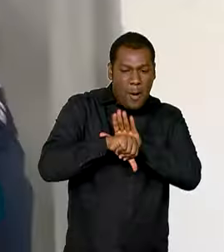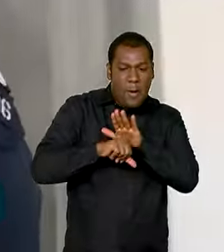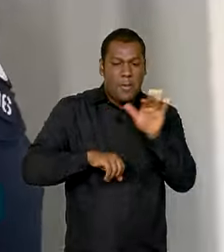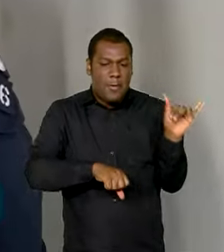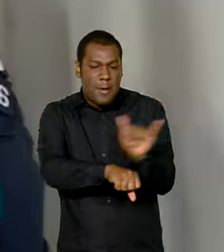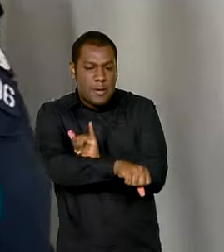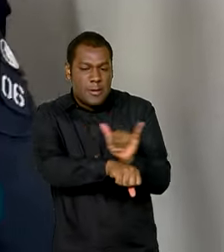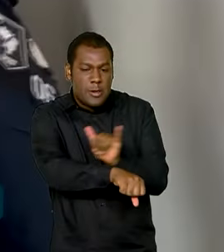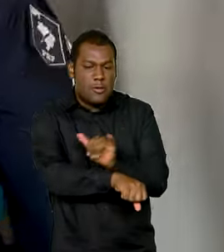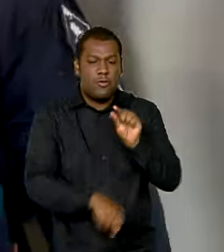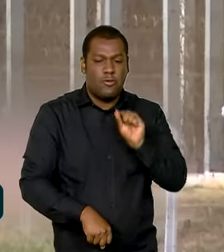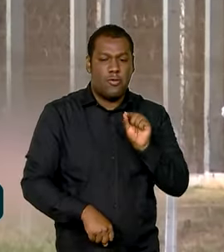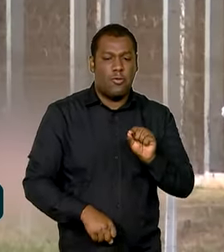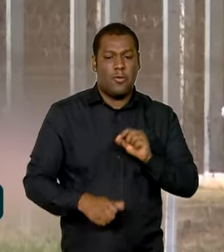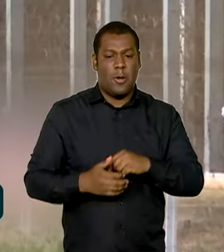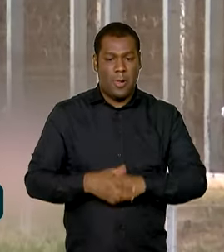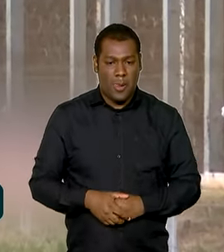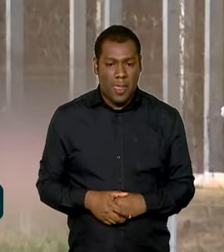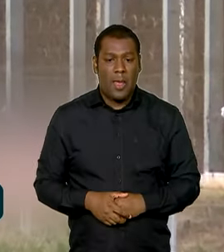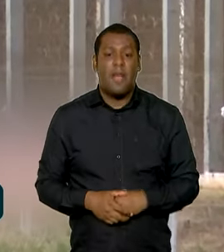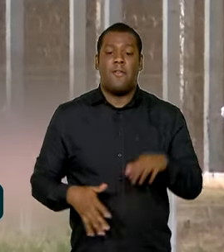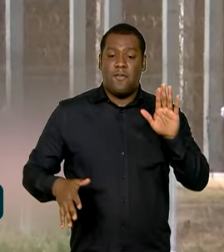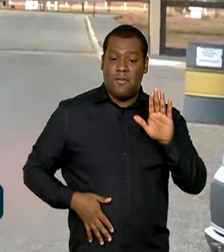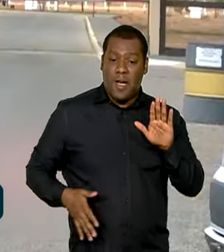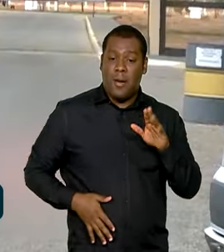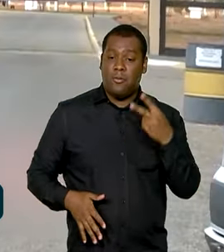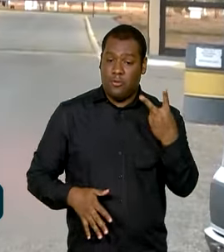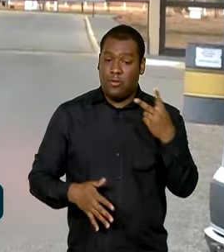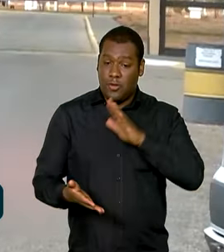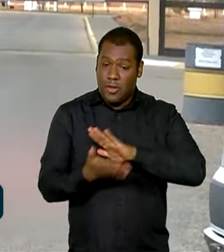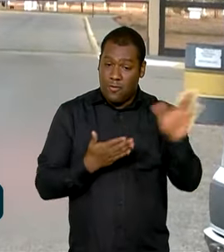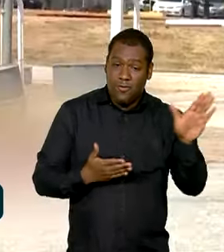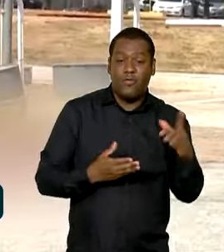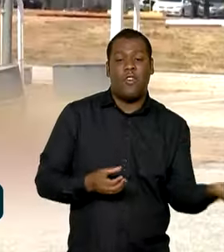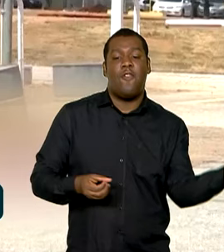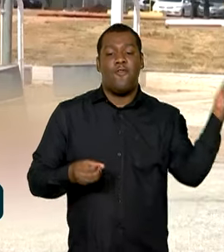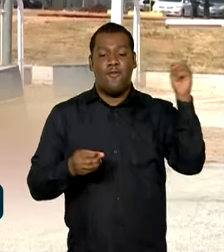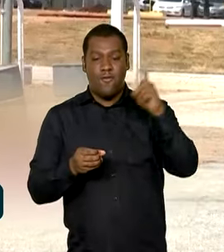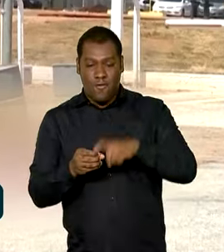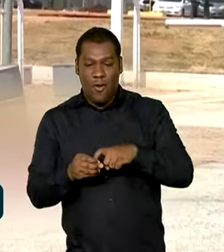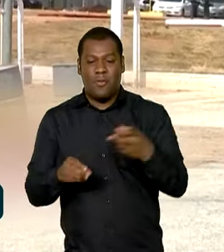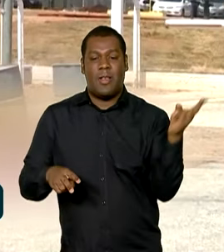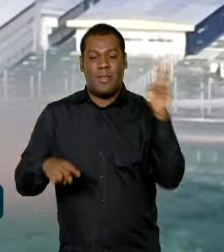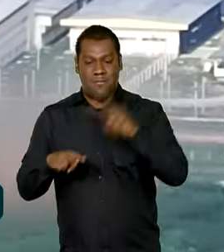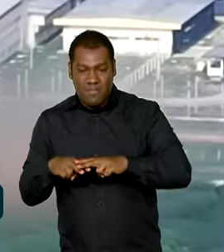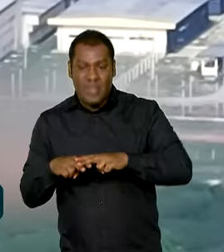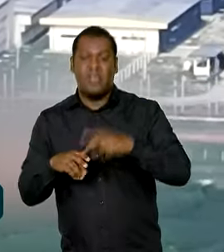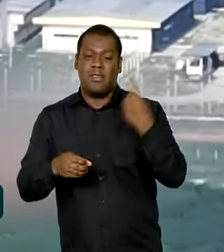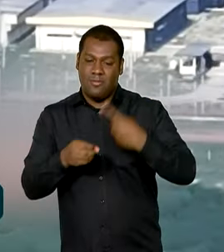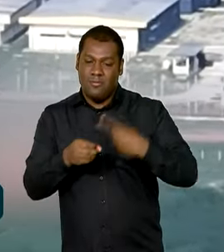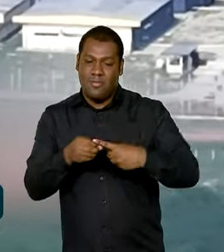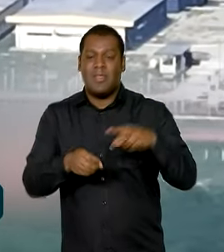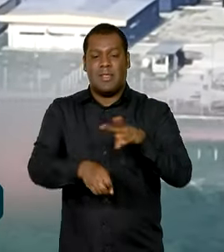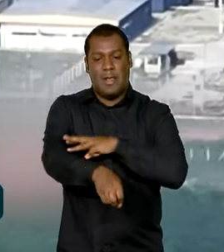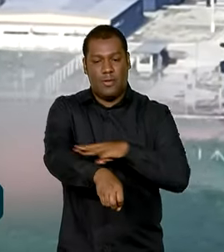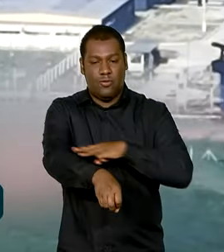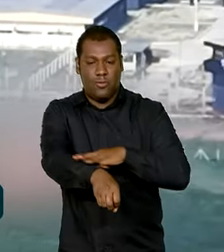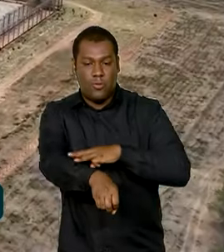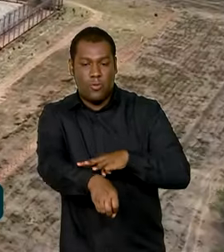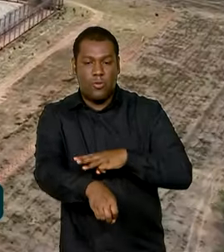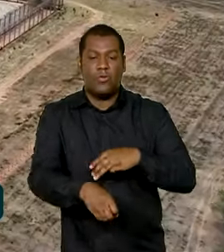da qual eles fazem parte e os dois fugitivos vão voltar para onde estavam a penitenciária de